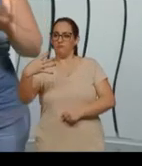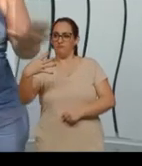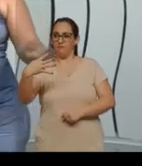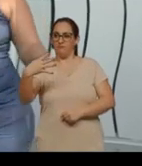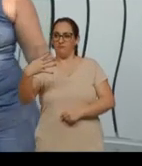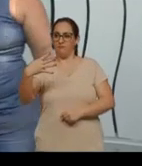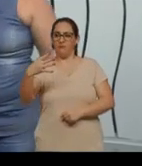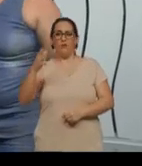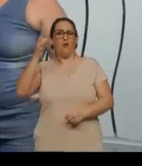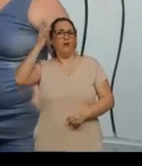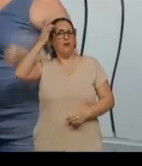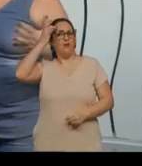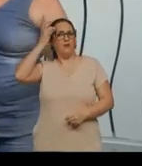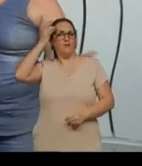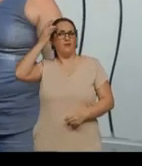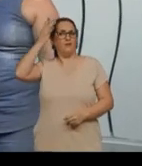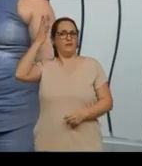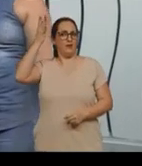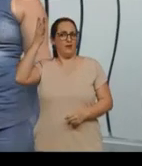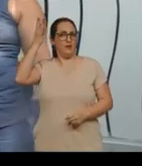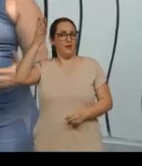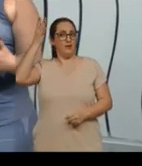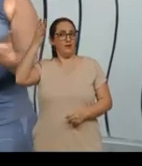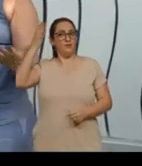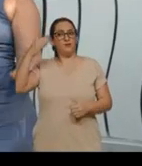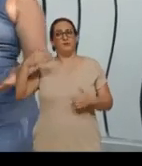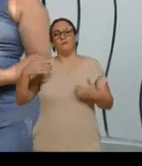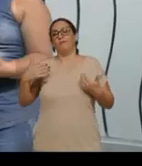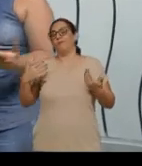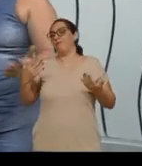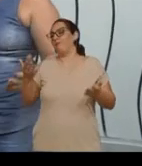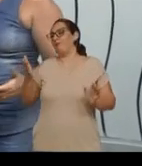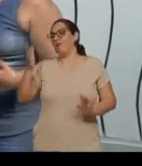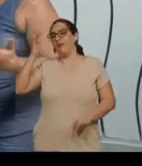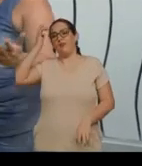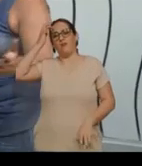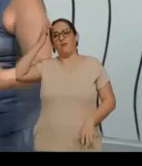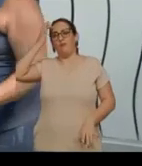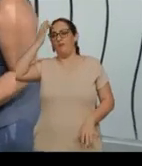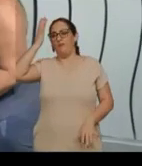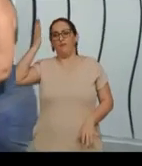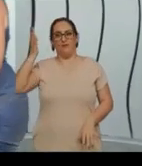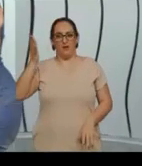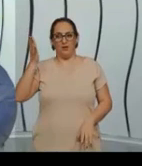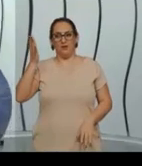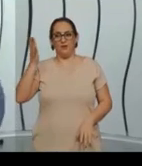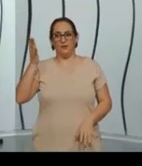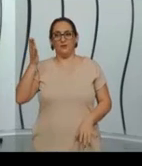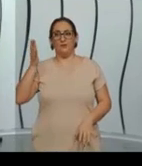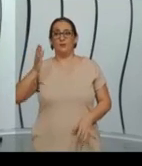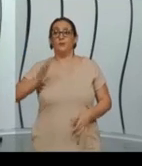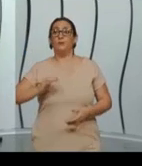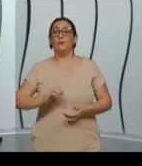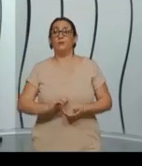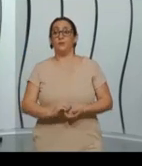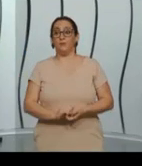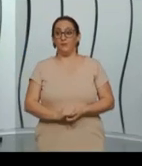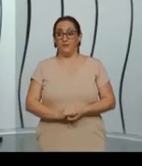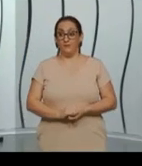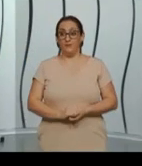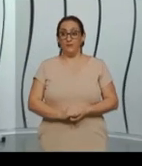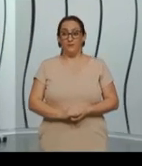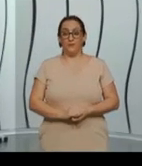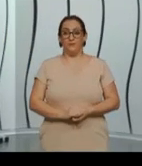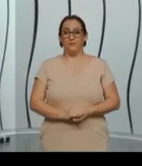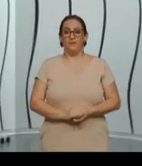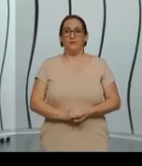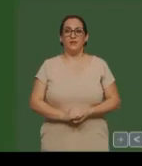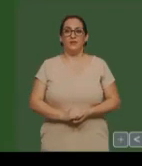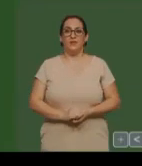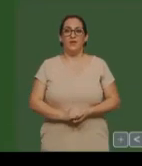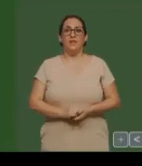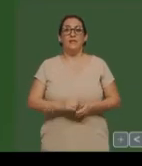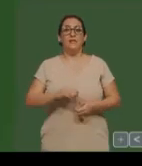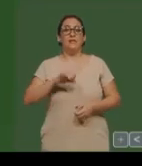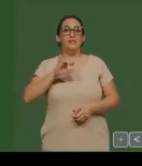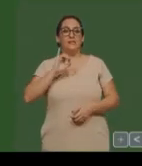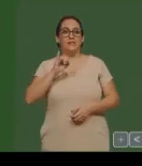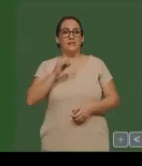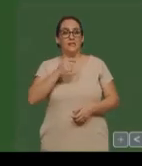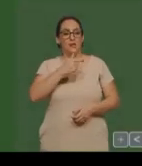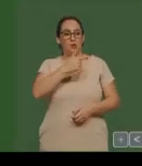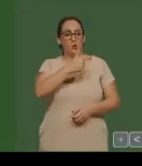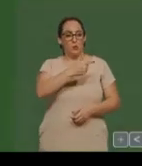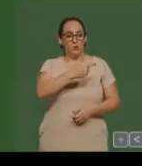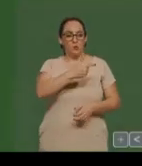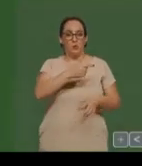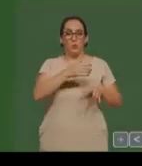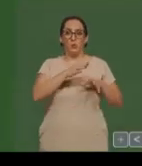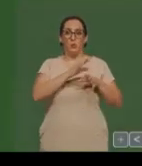Tá muito fácil. Aí você fala assim, nossa, é muito mais fácil fazer com mais. É. Vamos pensar nisso aí. Se eu faço 2 com